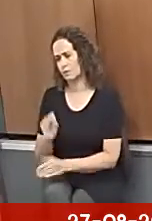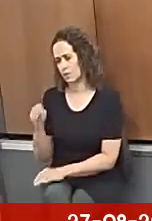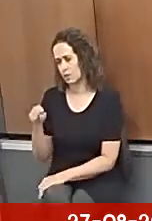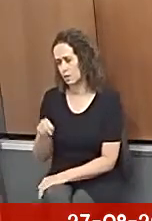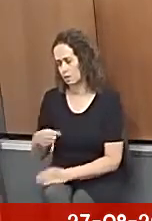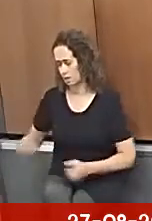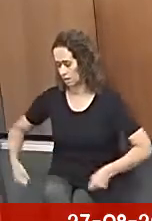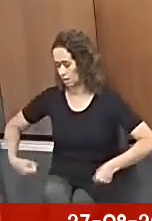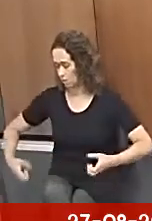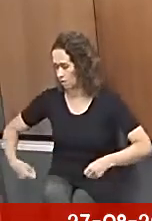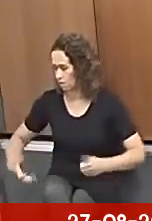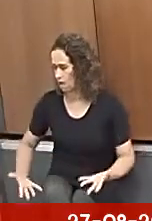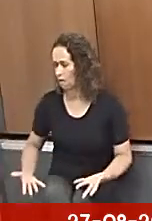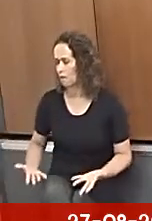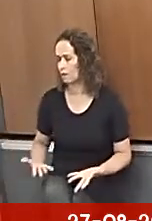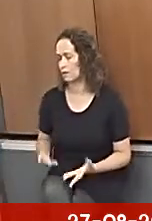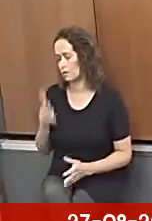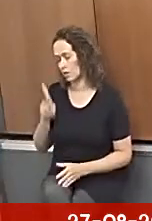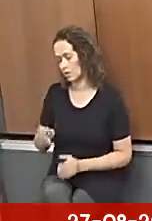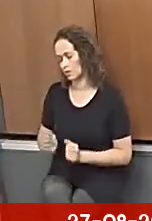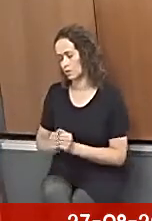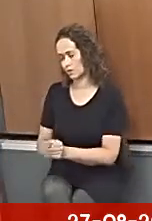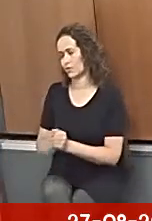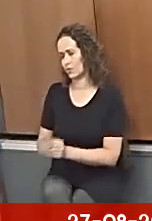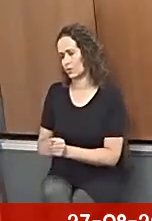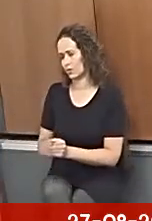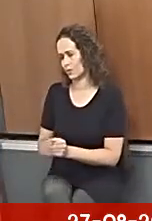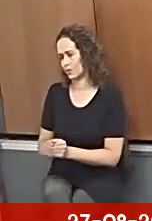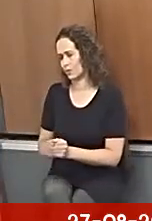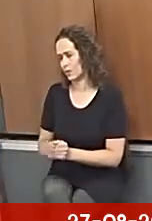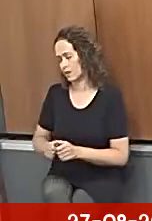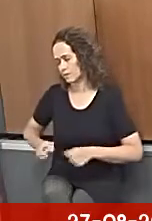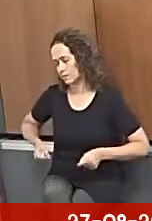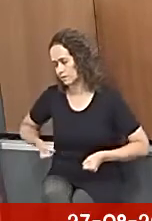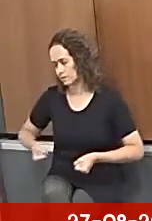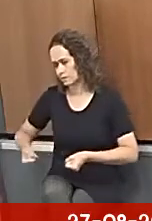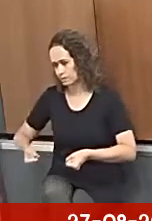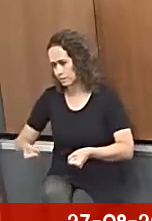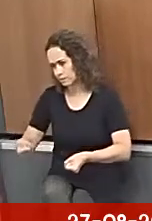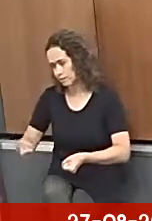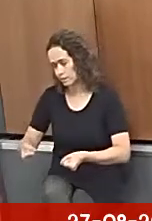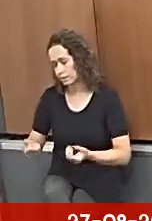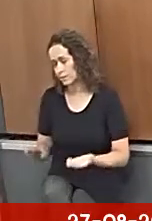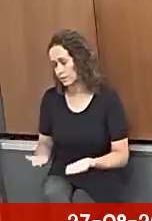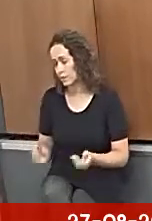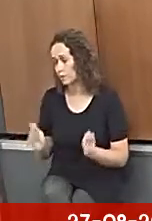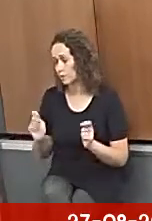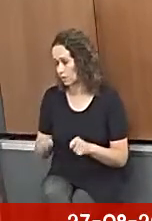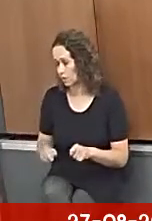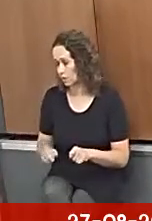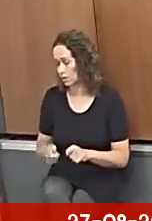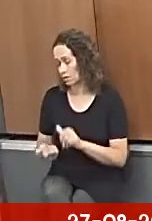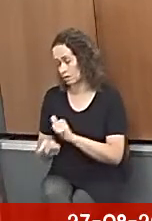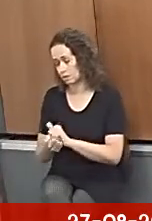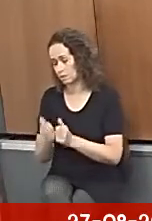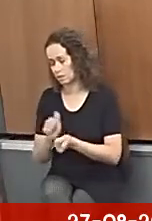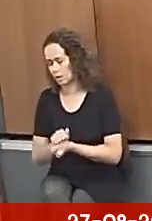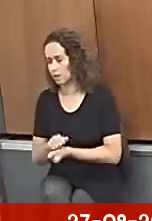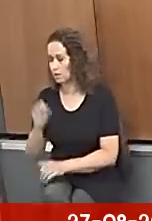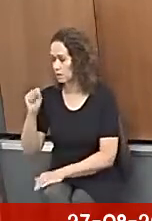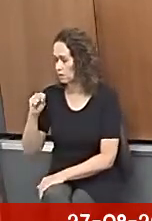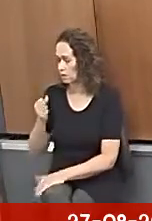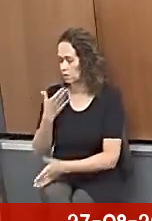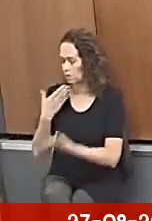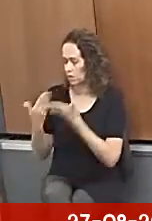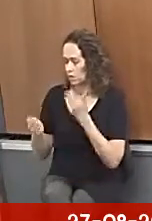de roda com pessoas que podem acompanhar não estou dizendo que esse sistema não pode ser aprimorado o objetivo dessa conversa é esse